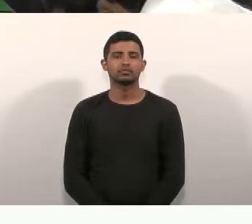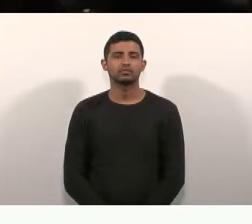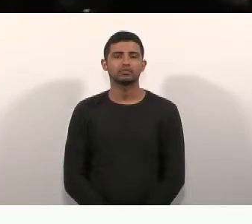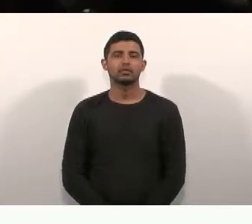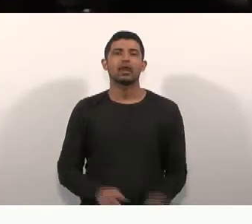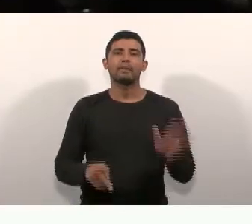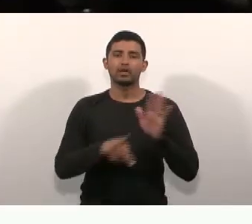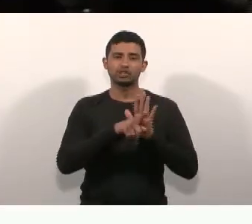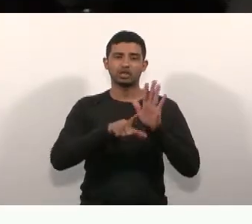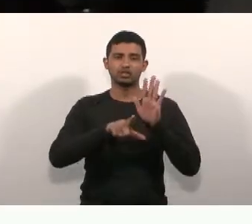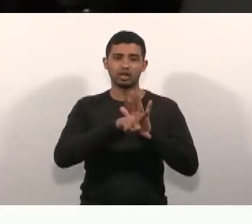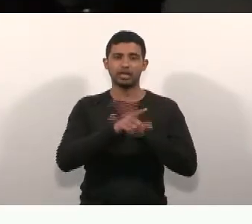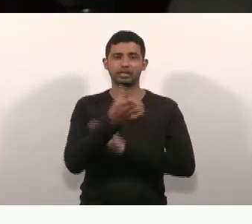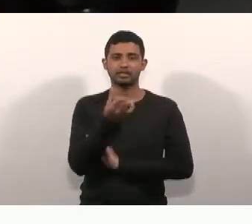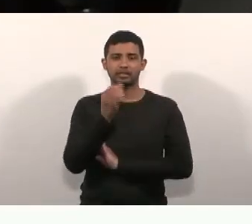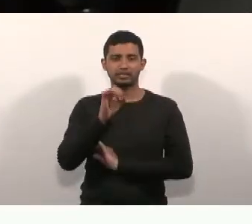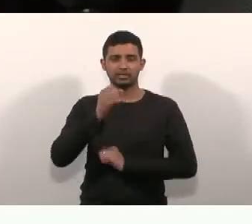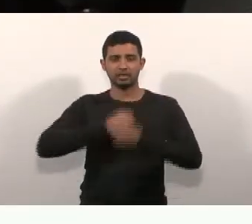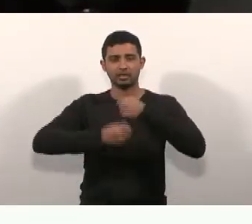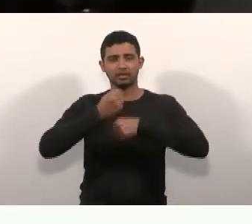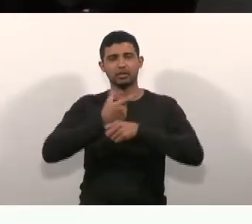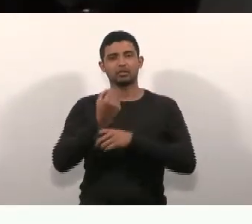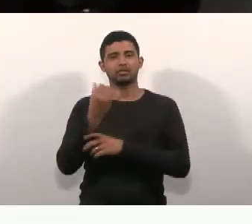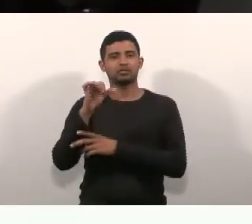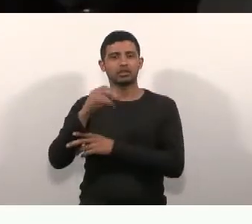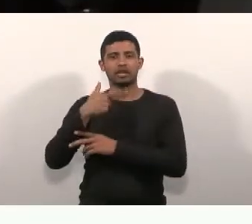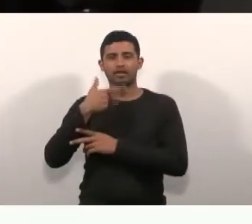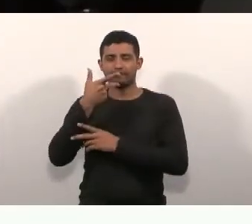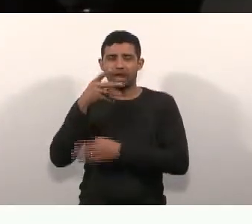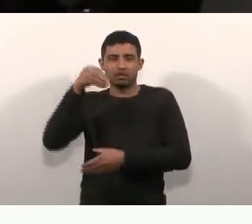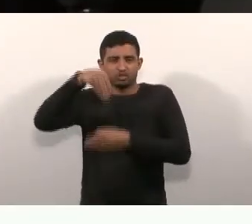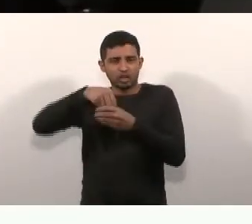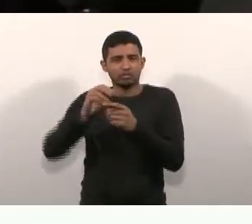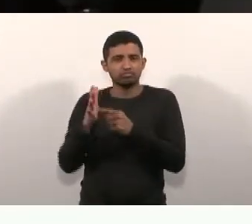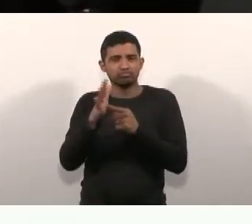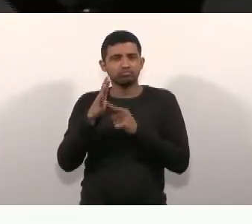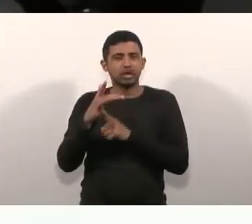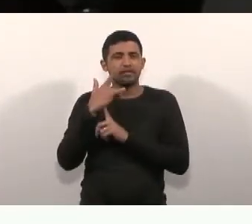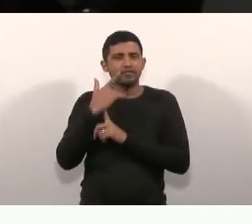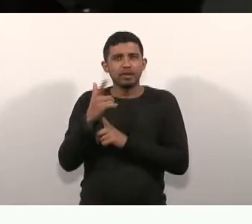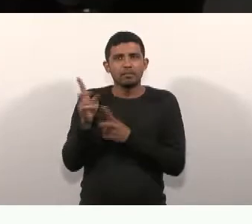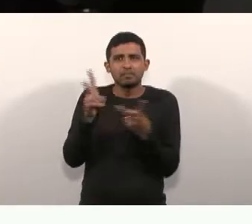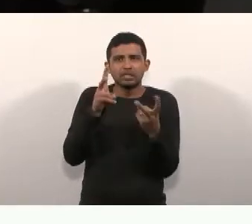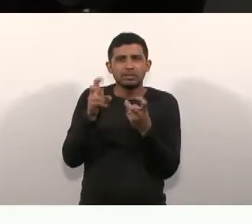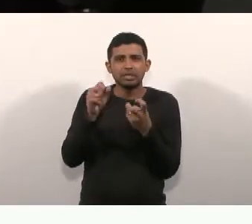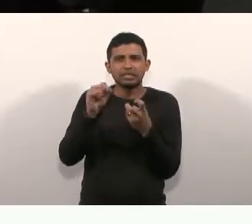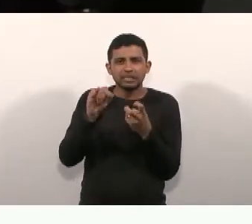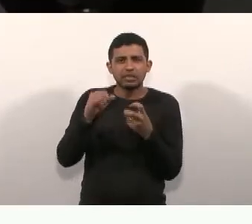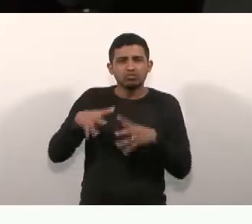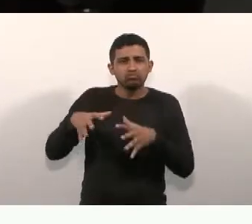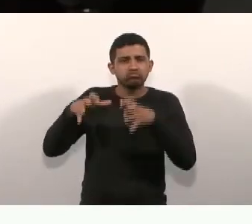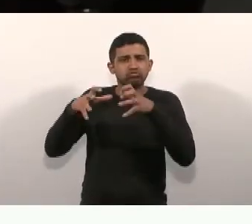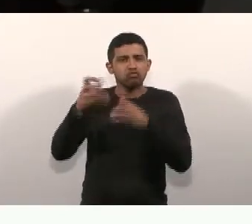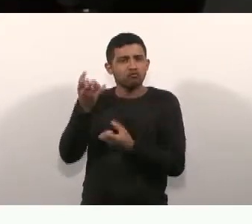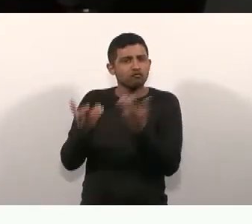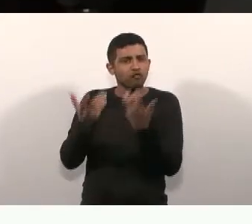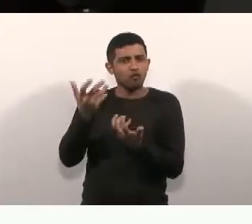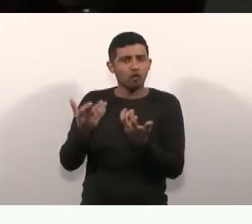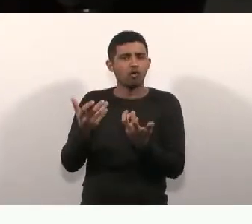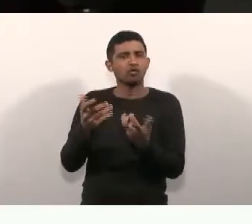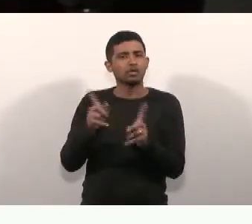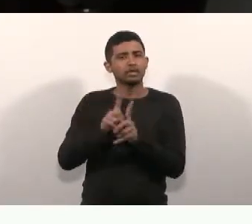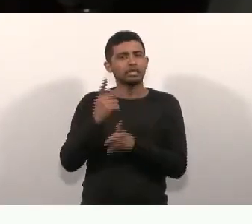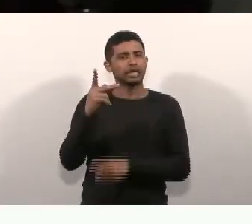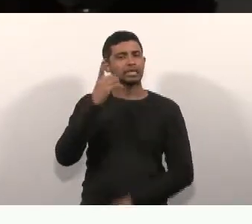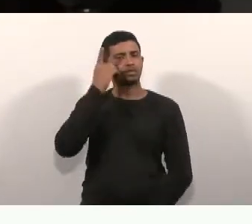Projeto 60 de 2019, que dispõe sobre a instalação de equipamentos detectores de fumaça e da outras providências, do deputado